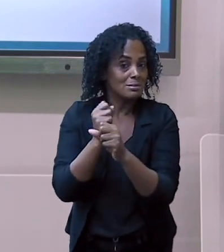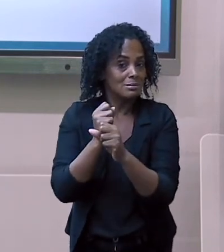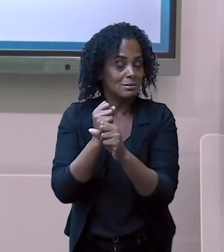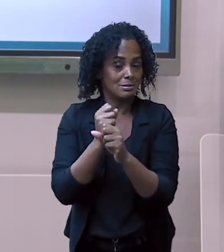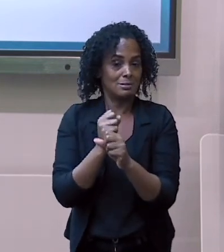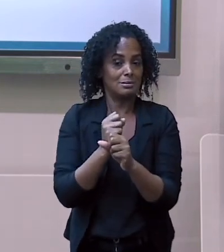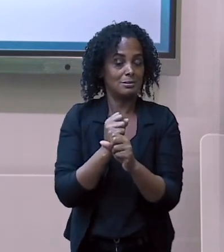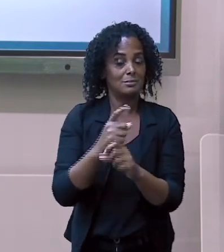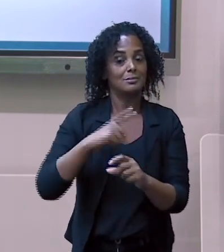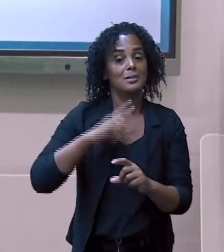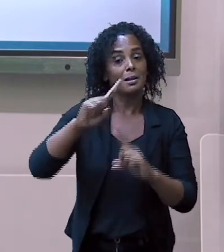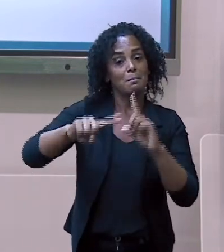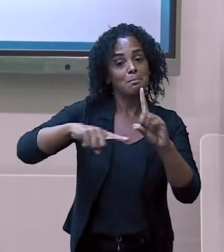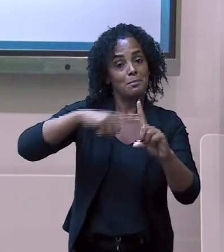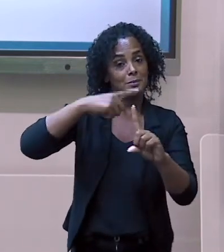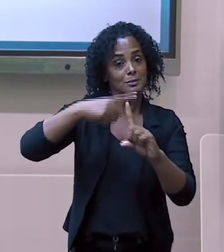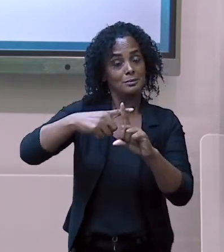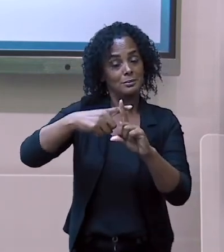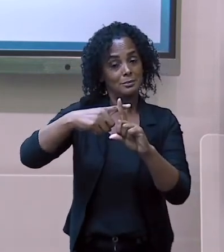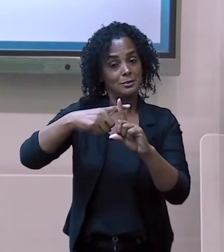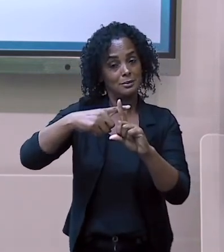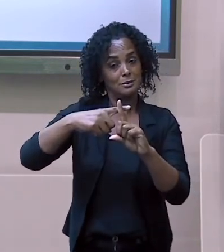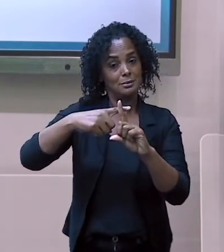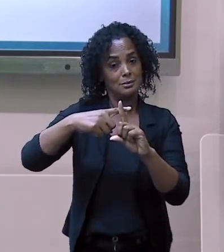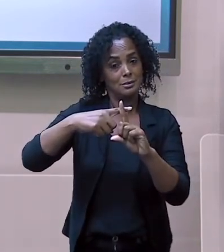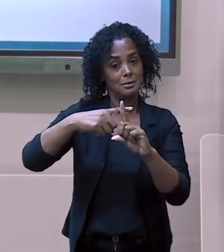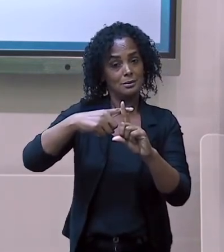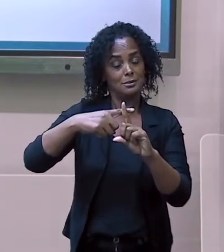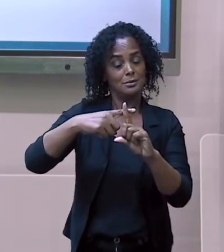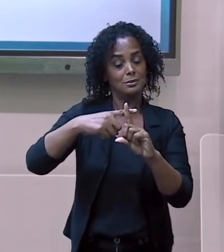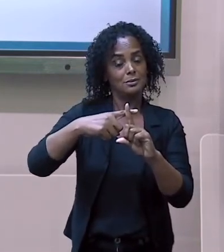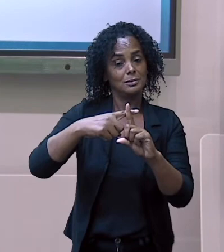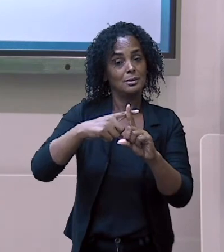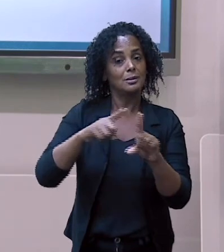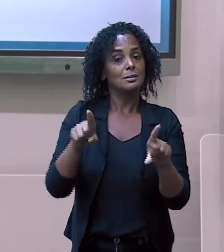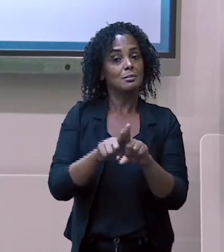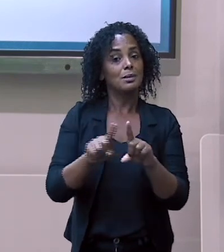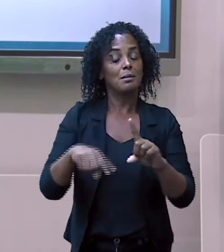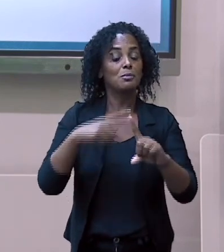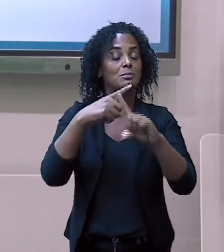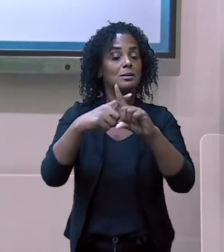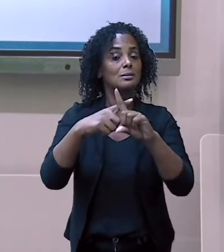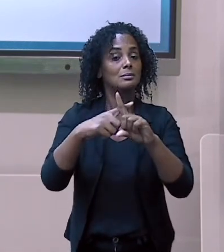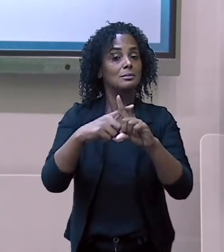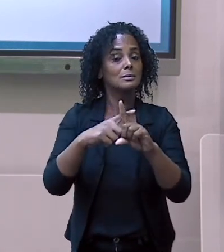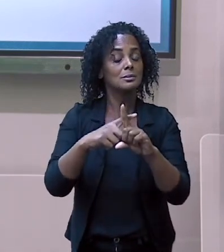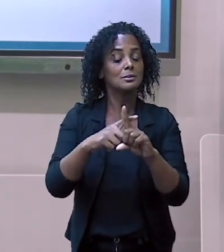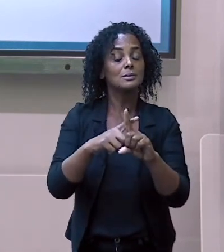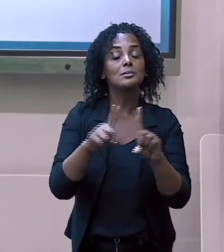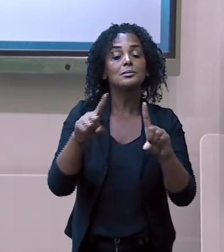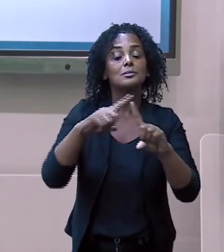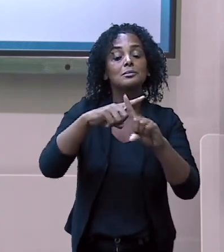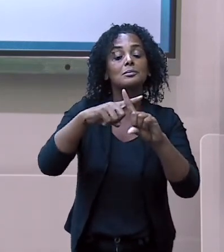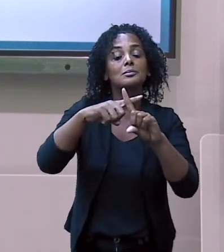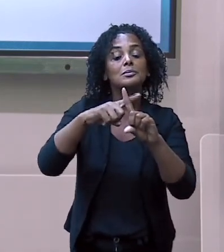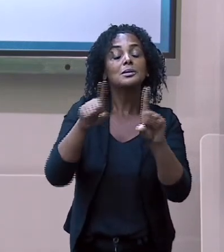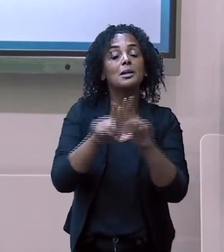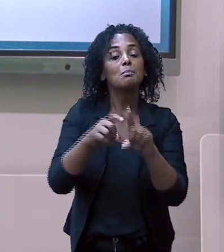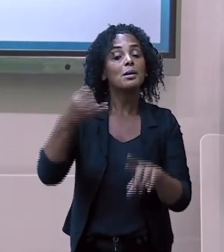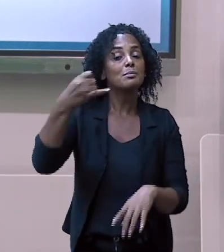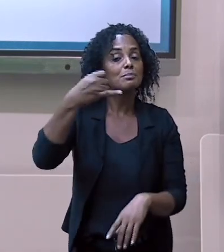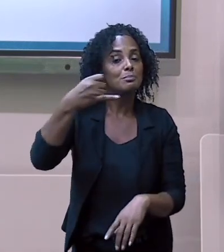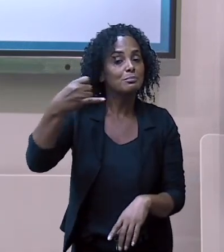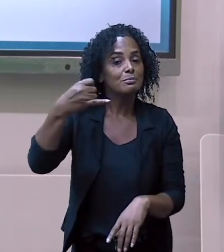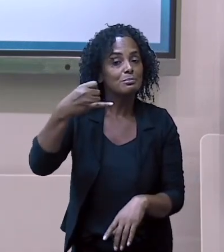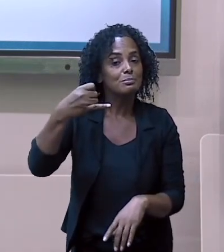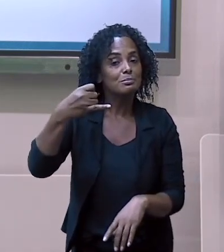adição, subtração e a multiplicação que aparece lá no final. Se apareceu a multiplicação, lembra